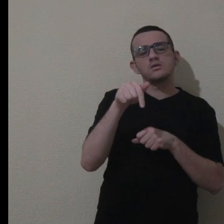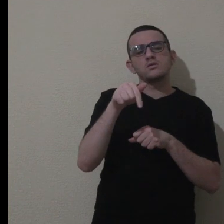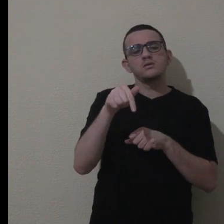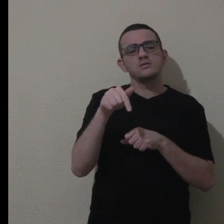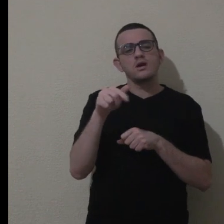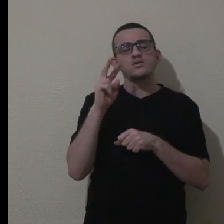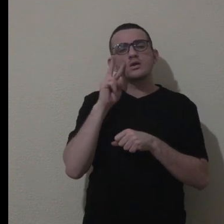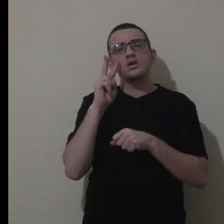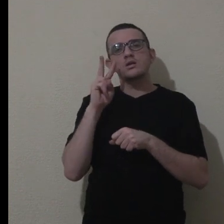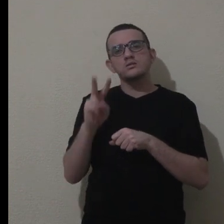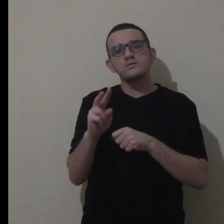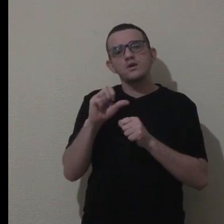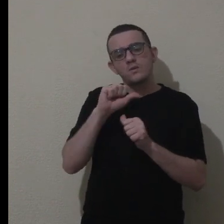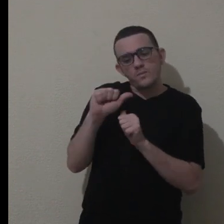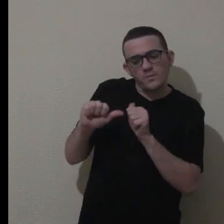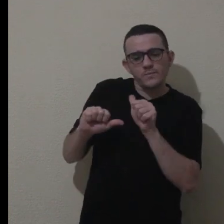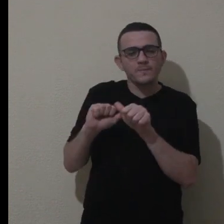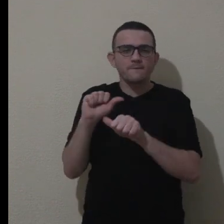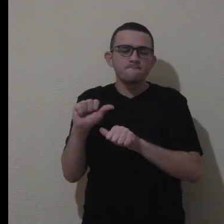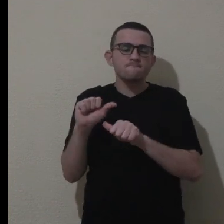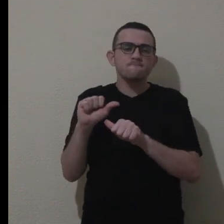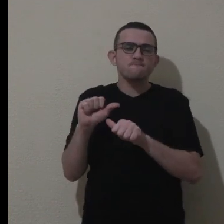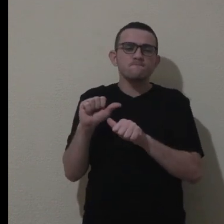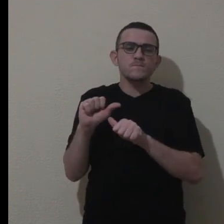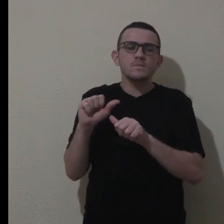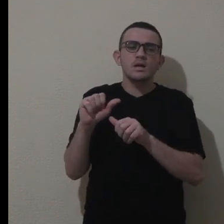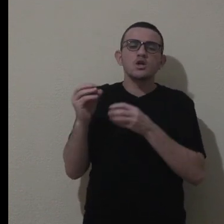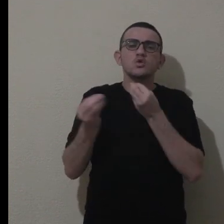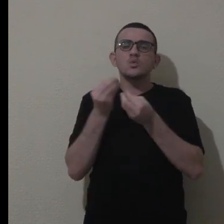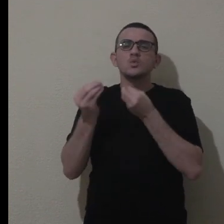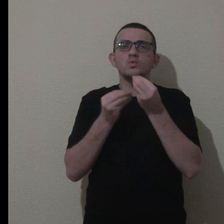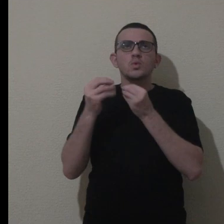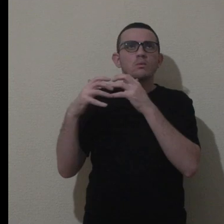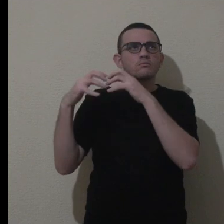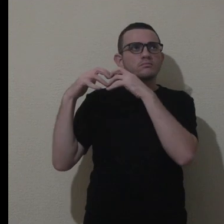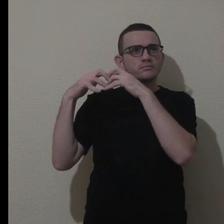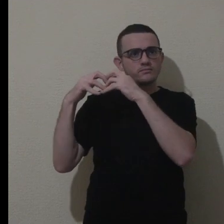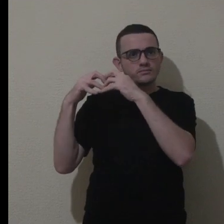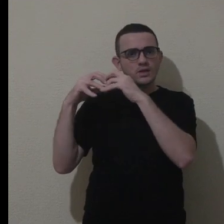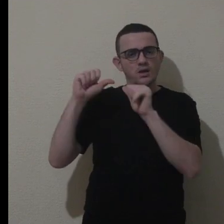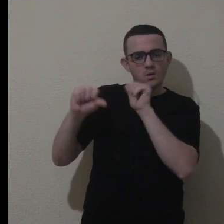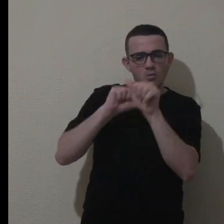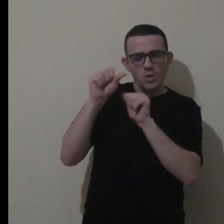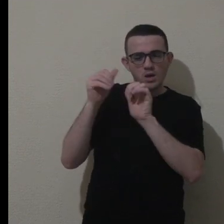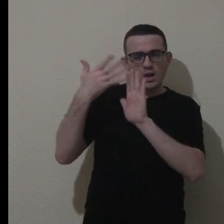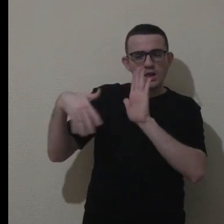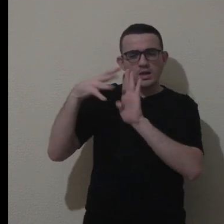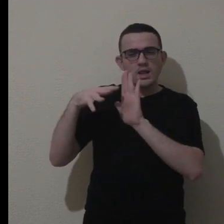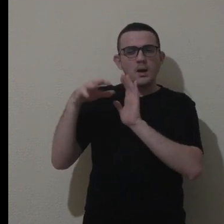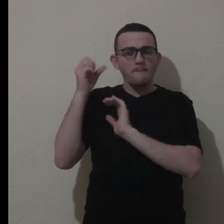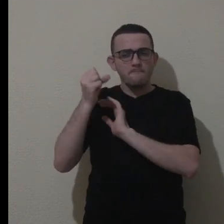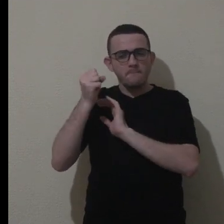eles conviram a mudanças de conformidade cerebral, aqueles viram substância branca,